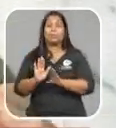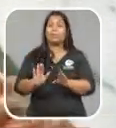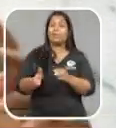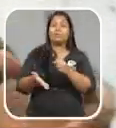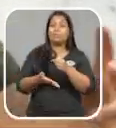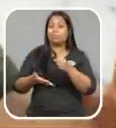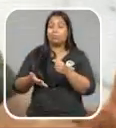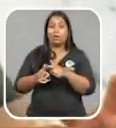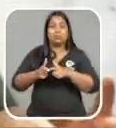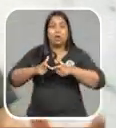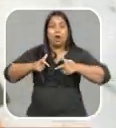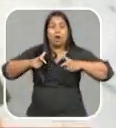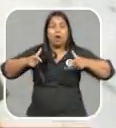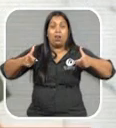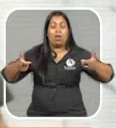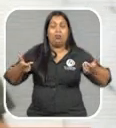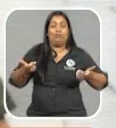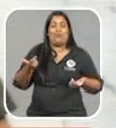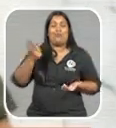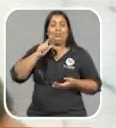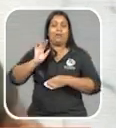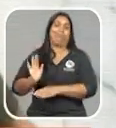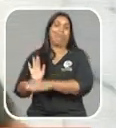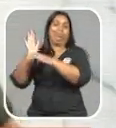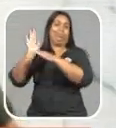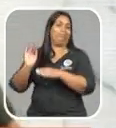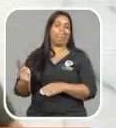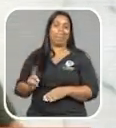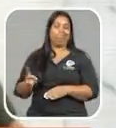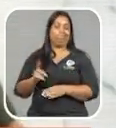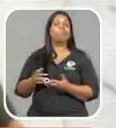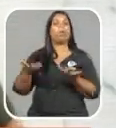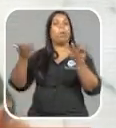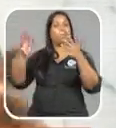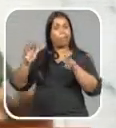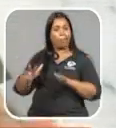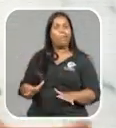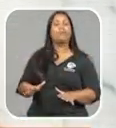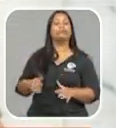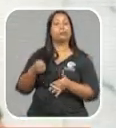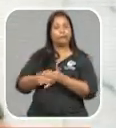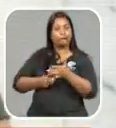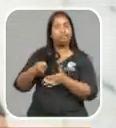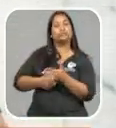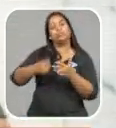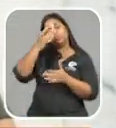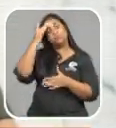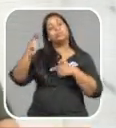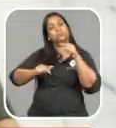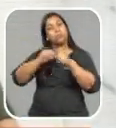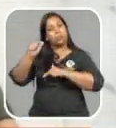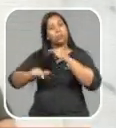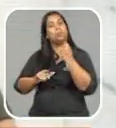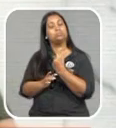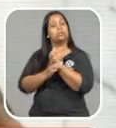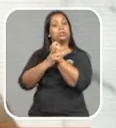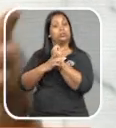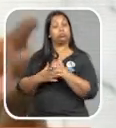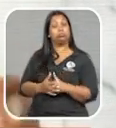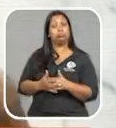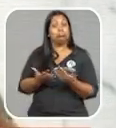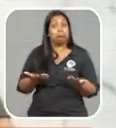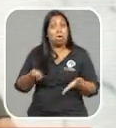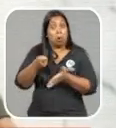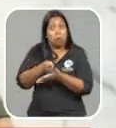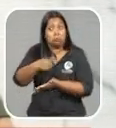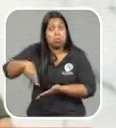é uma desmobilização mesmo da luta dos trabalhadores, das garantias. Não tem quem lute por eles. E a prefeitura, né, age